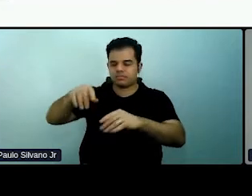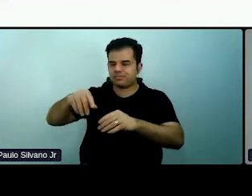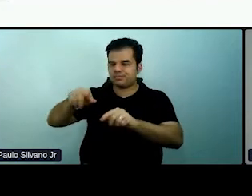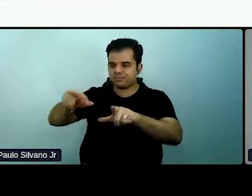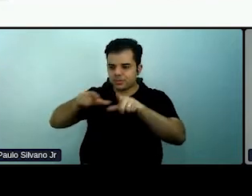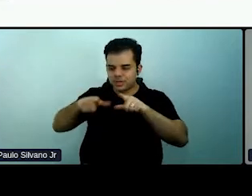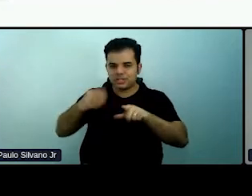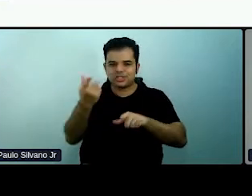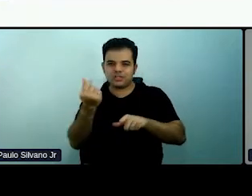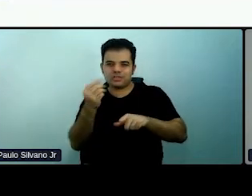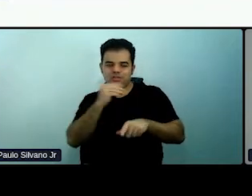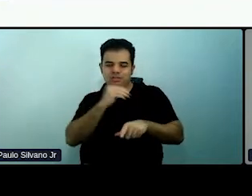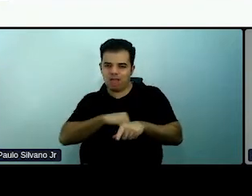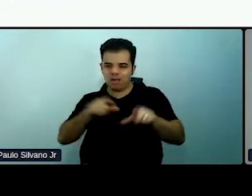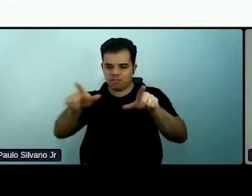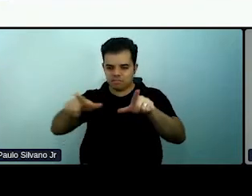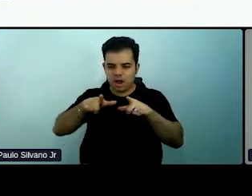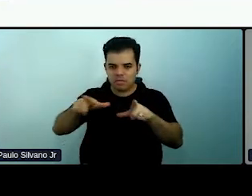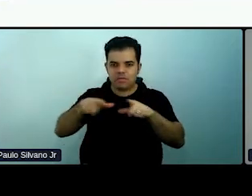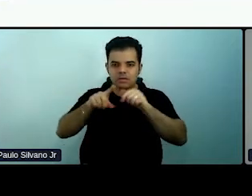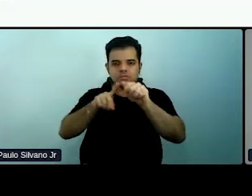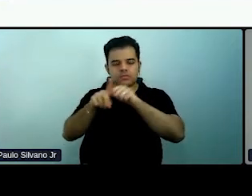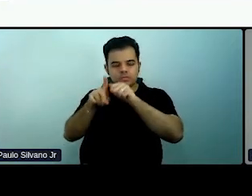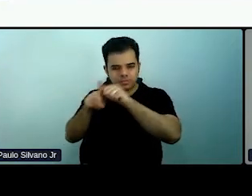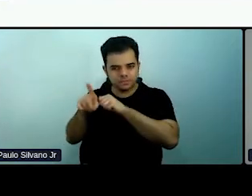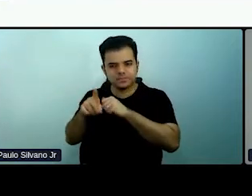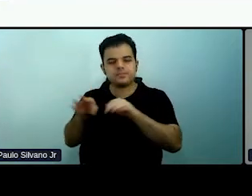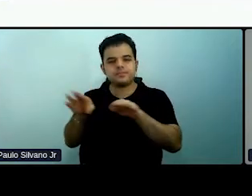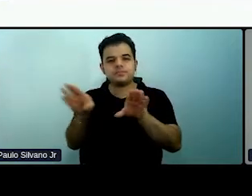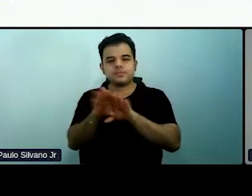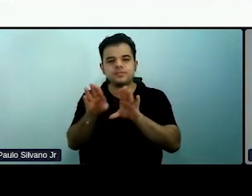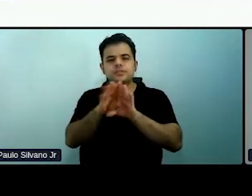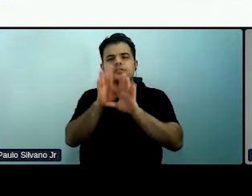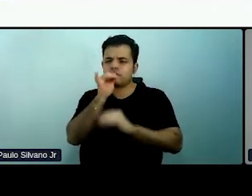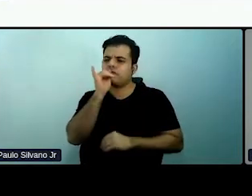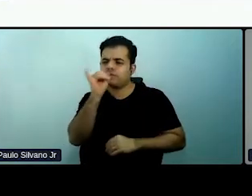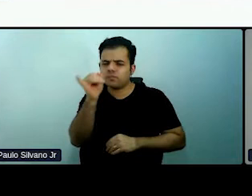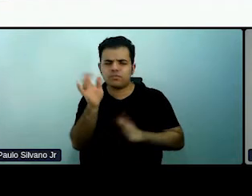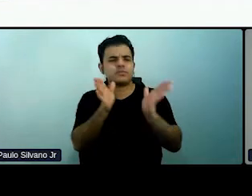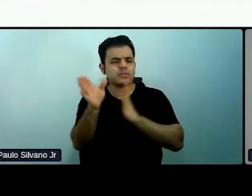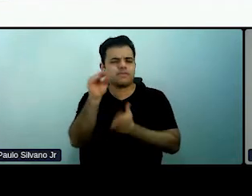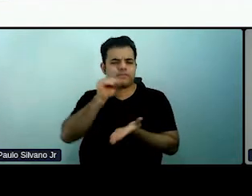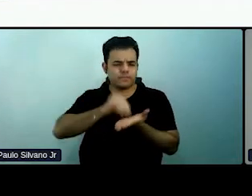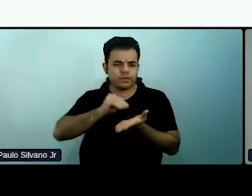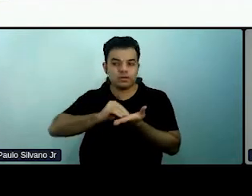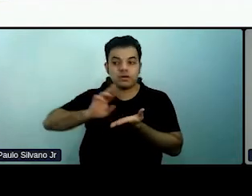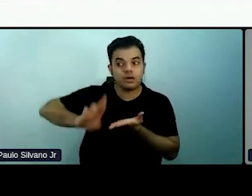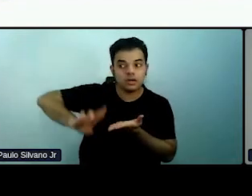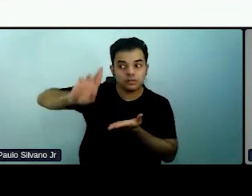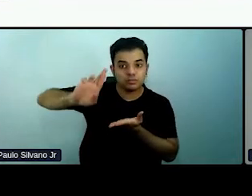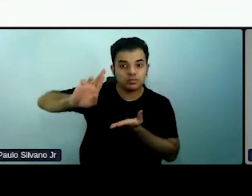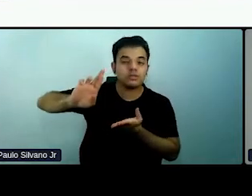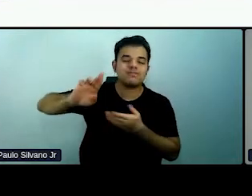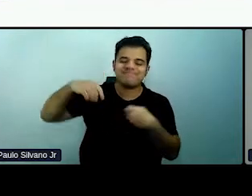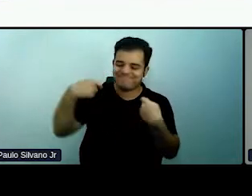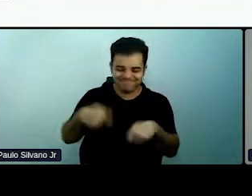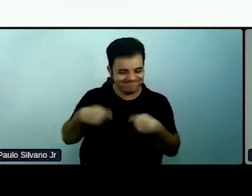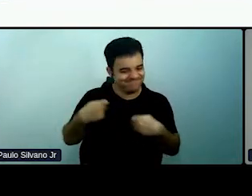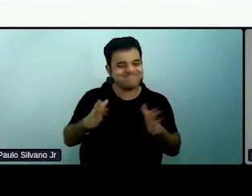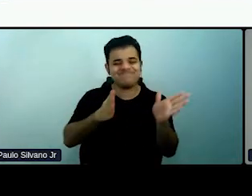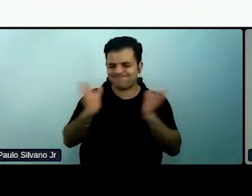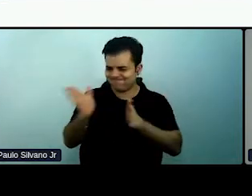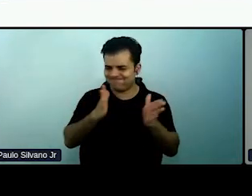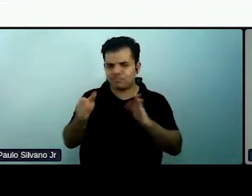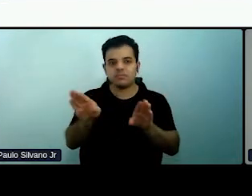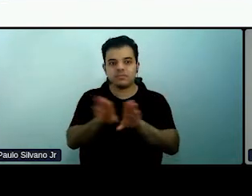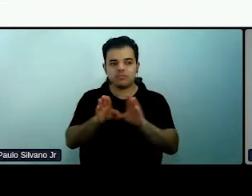acessibilidade, a gente já notificou, já sinalizou para o time responsável da importância, né? E com a minha